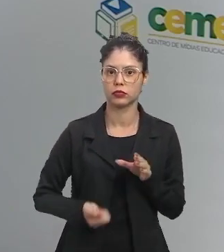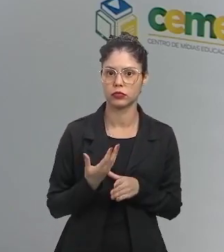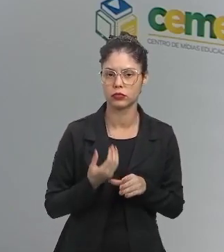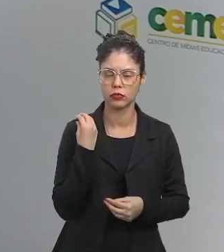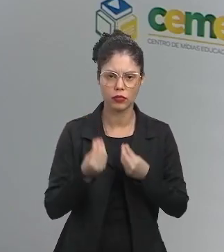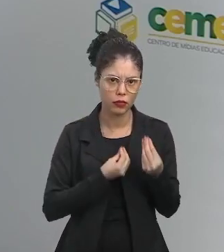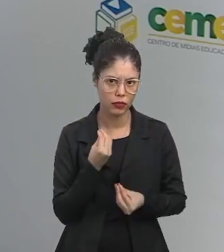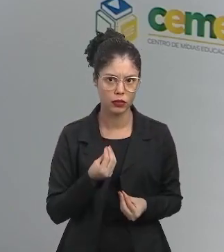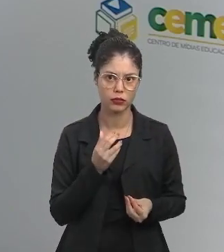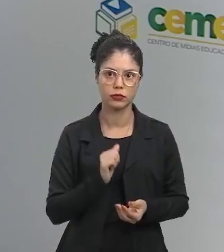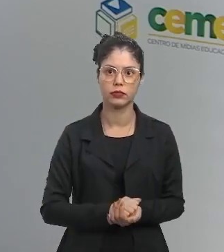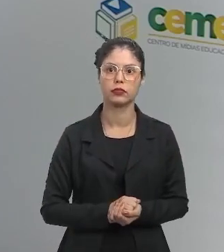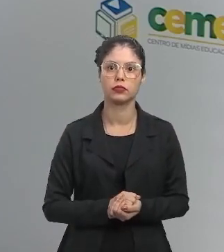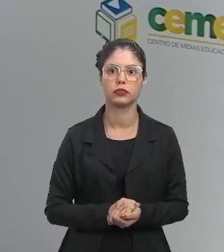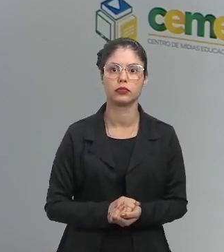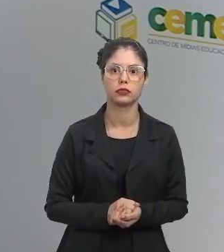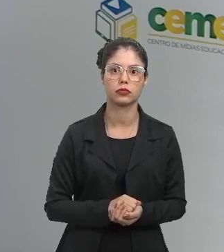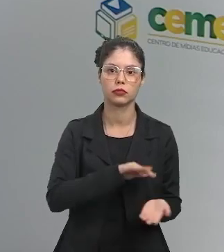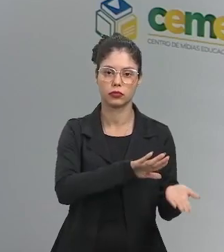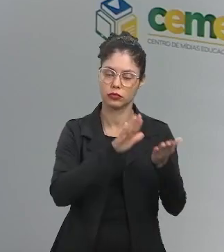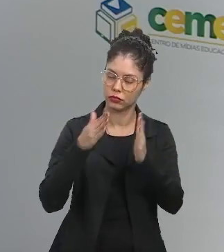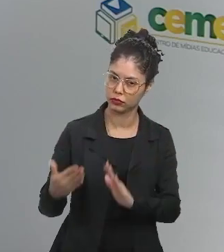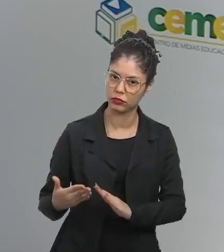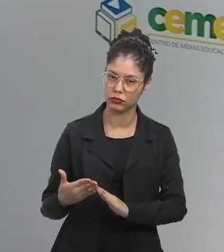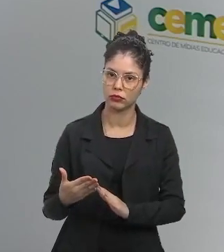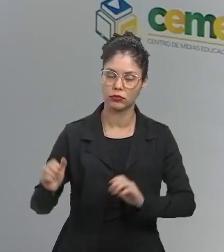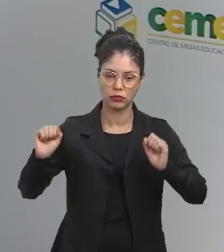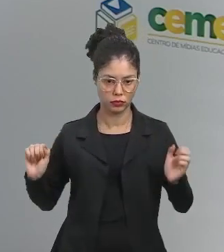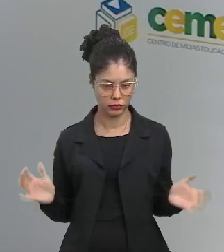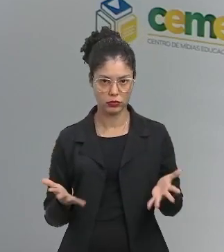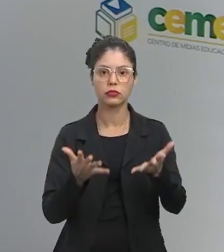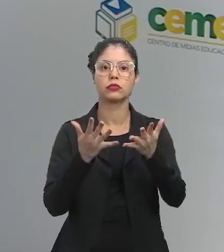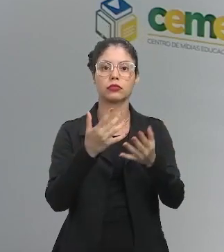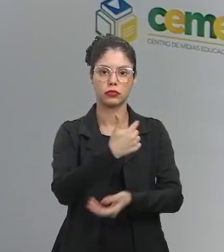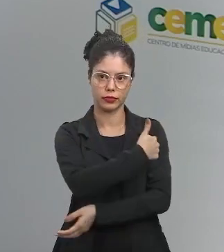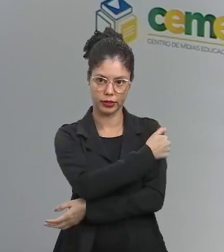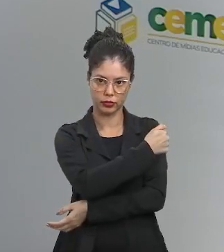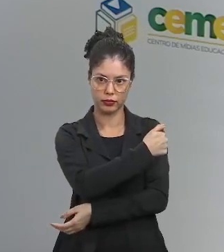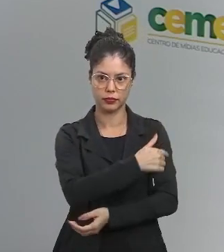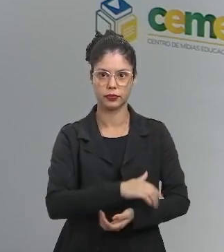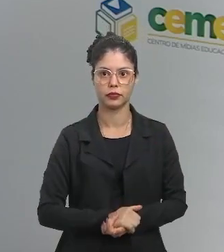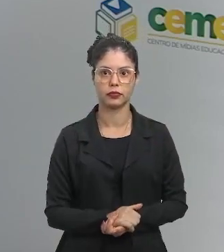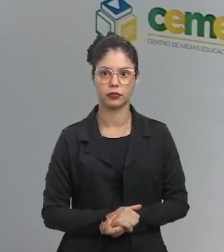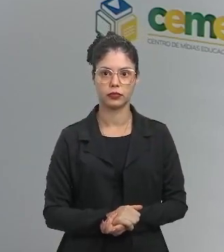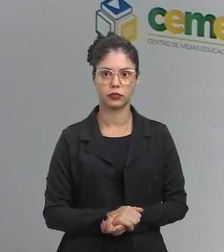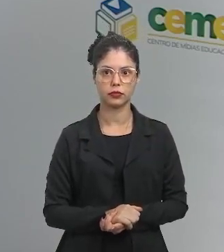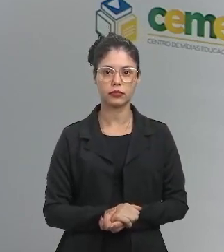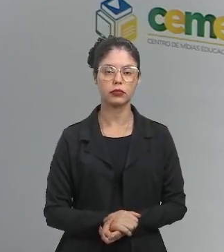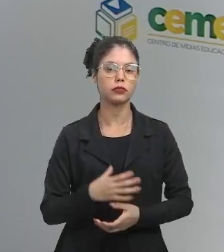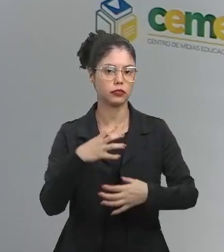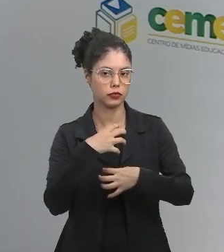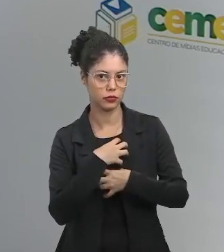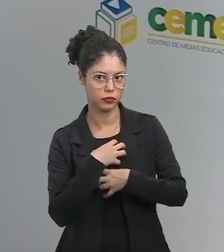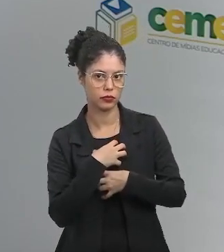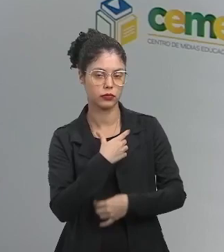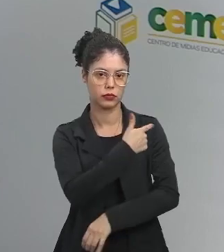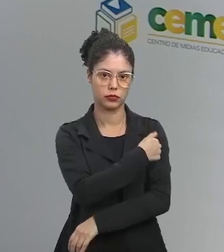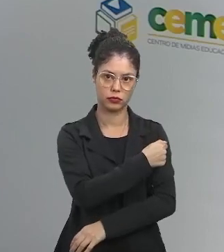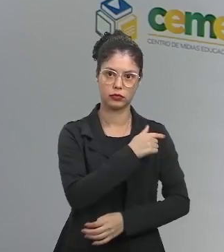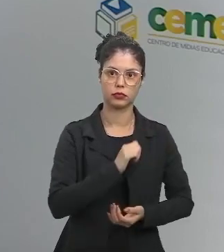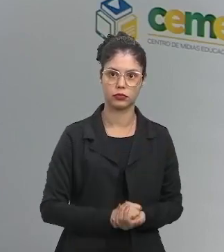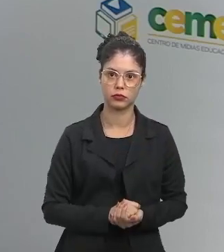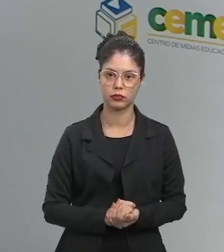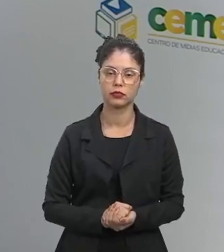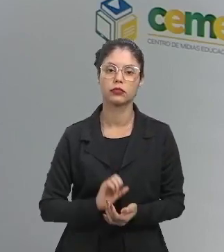esse anticorpo, professor? A partir do estímulo que nós recebemos. Tá? Ou no momento de vacina,